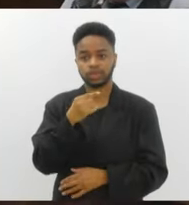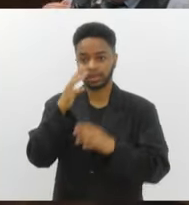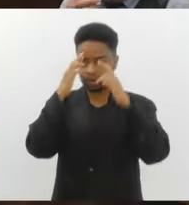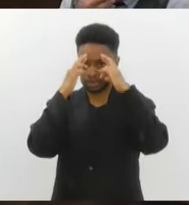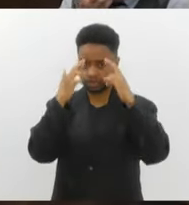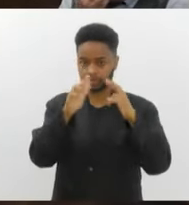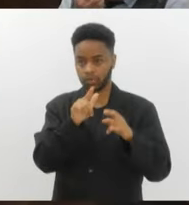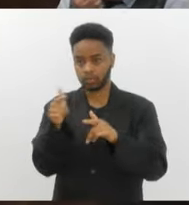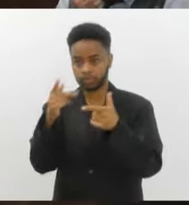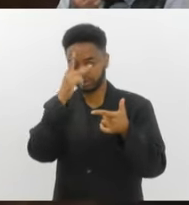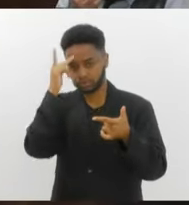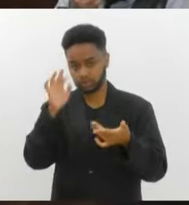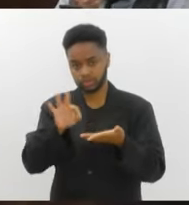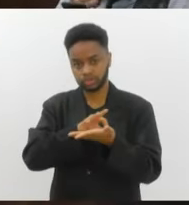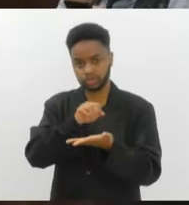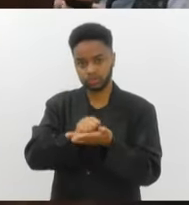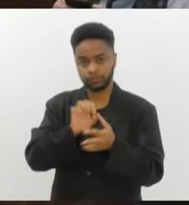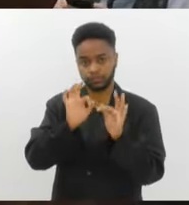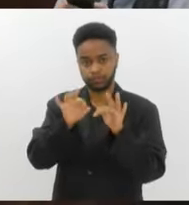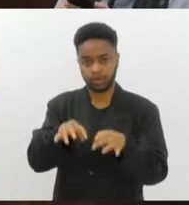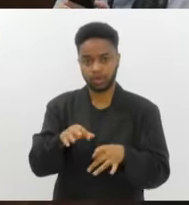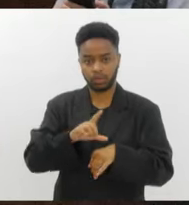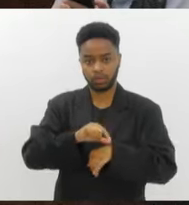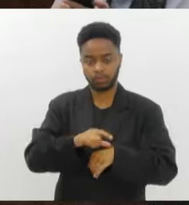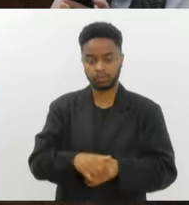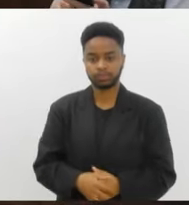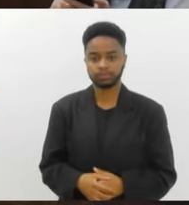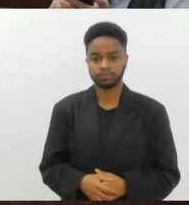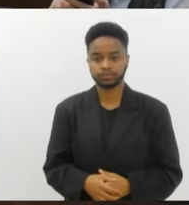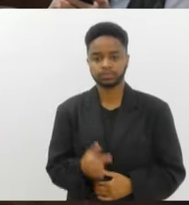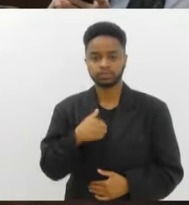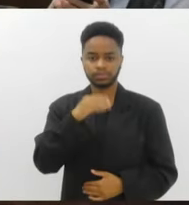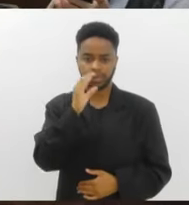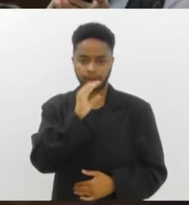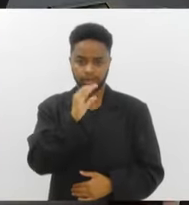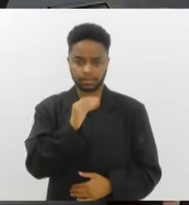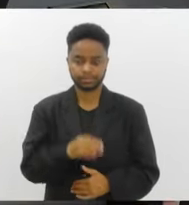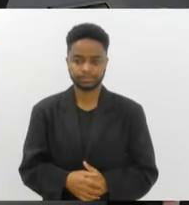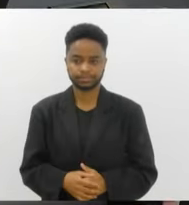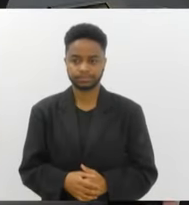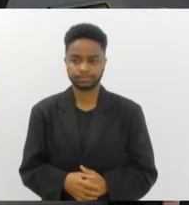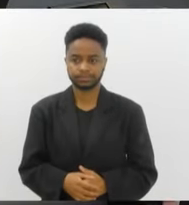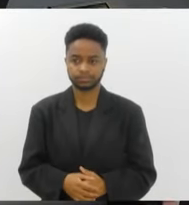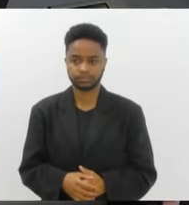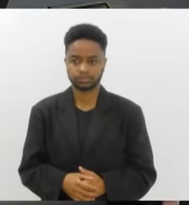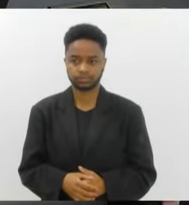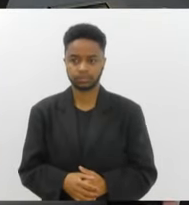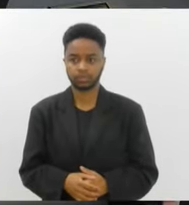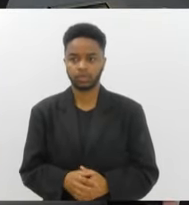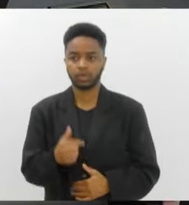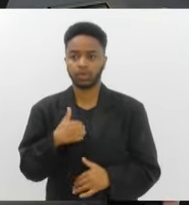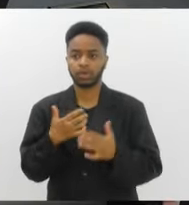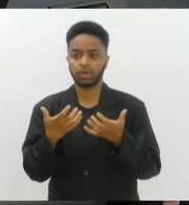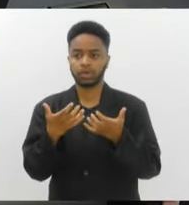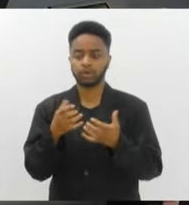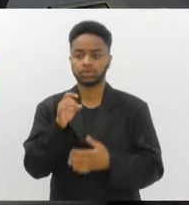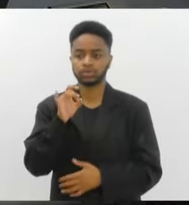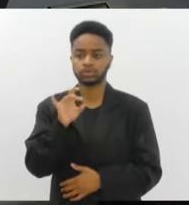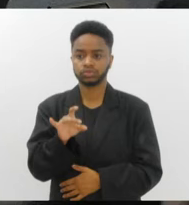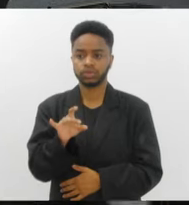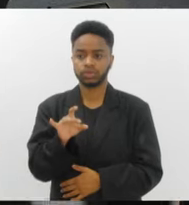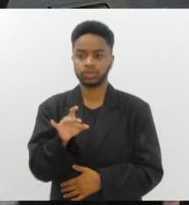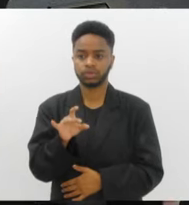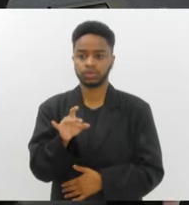respeito aos inscritos no expediente final. Serei breve, presidente. Por gentileza, deputado. Presidente, eu só vim aqui, só quero outra...